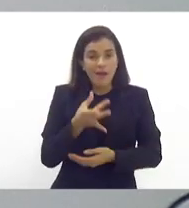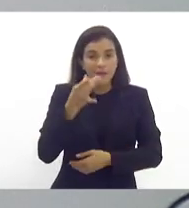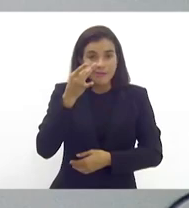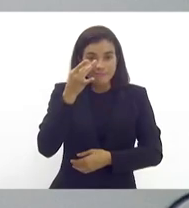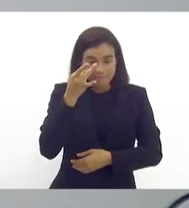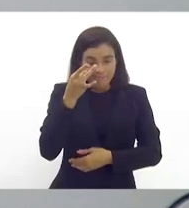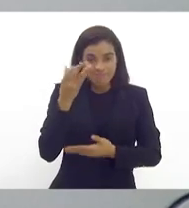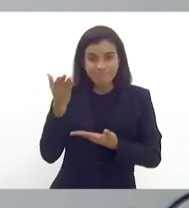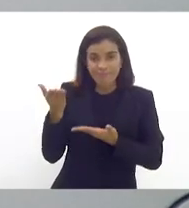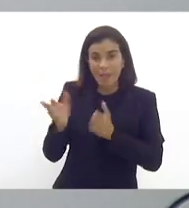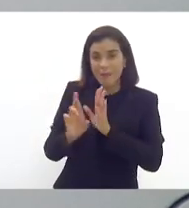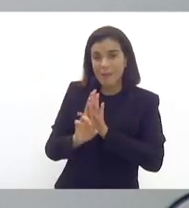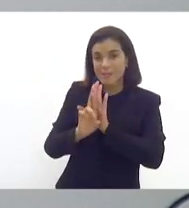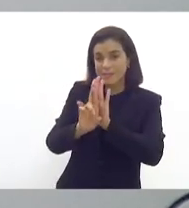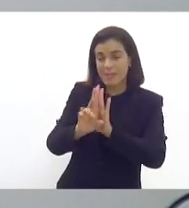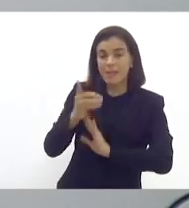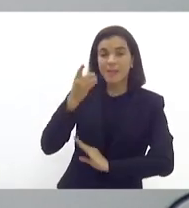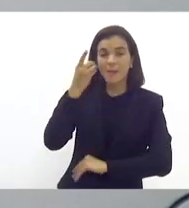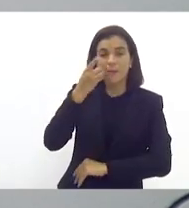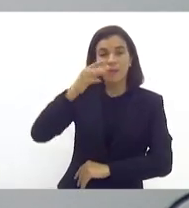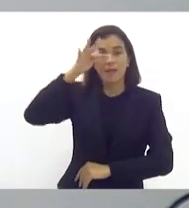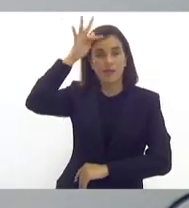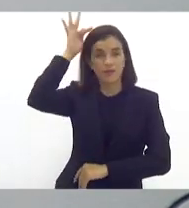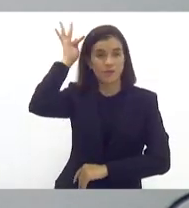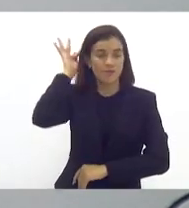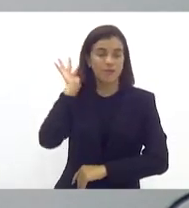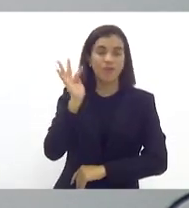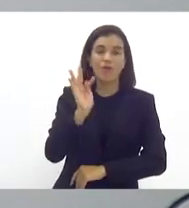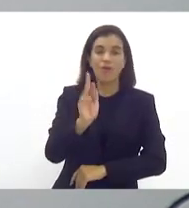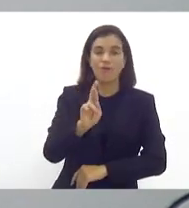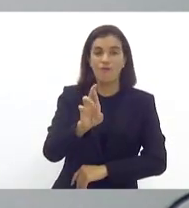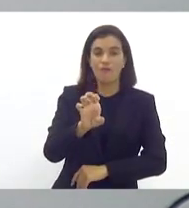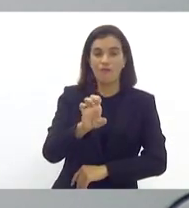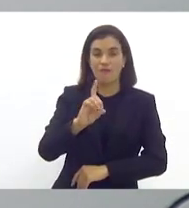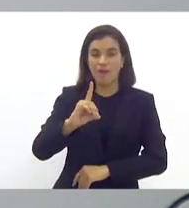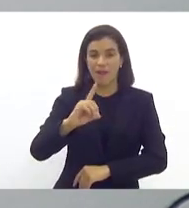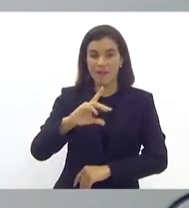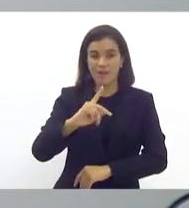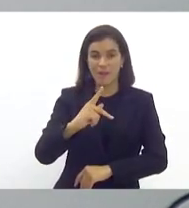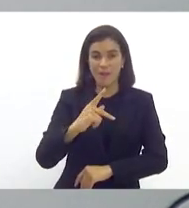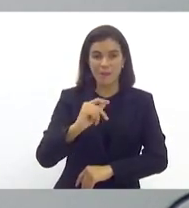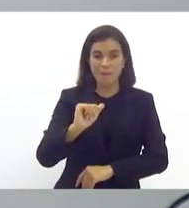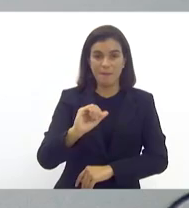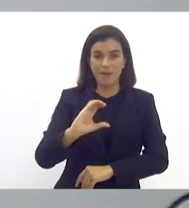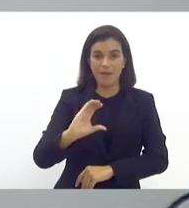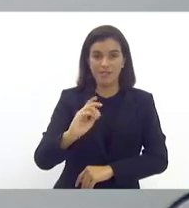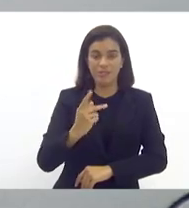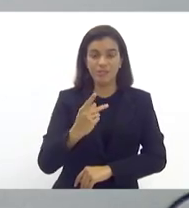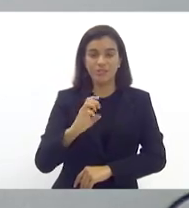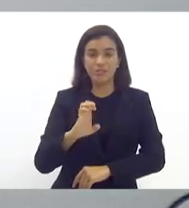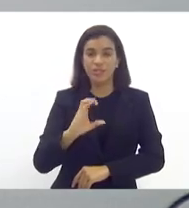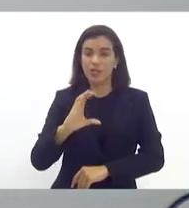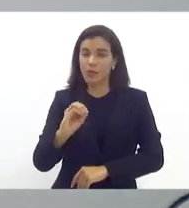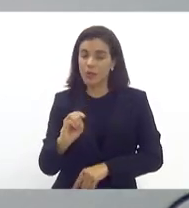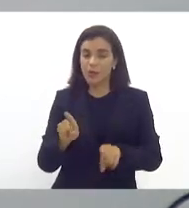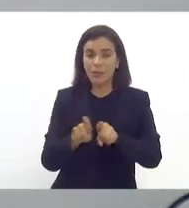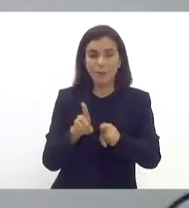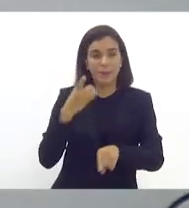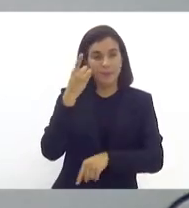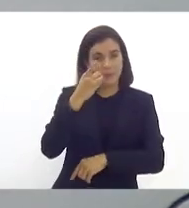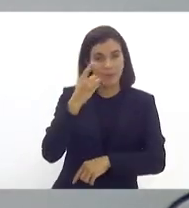pessoa do deputado Fred Pacheco e também do deputado Júlio Rocha porque quem também